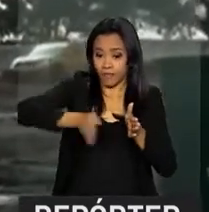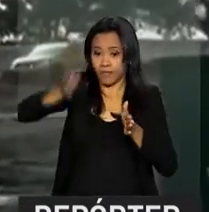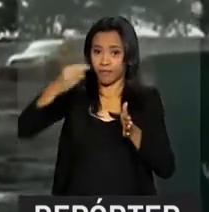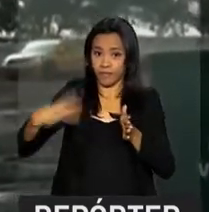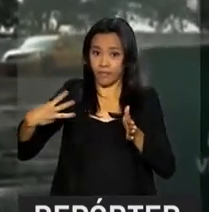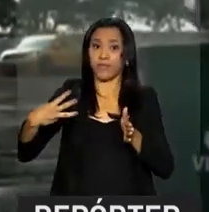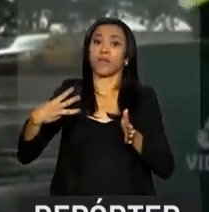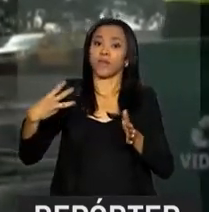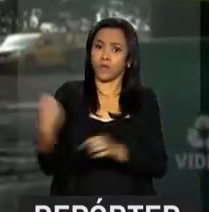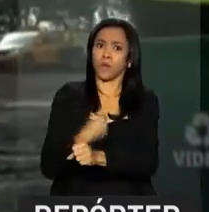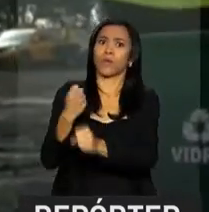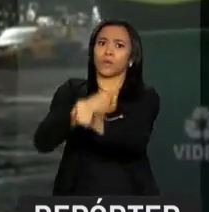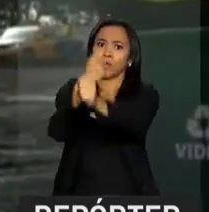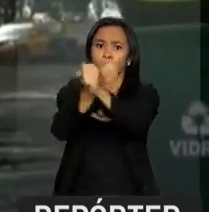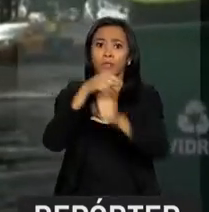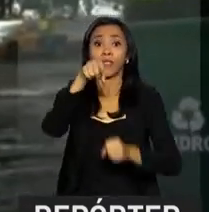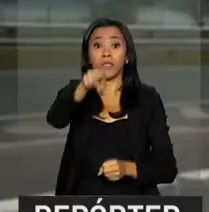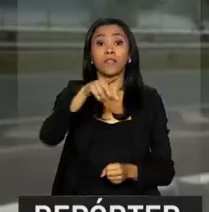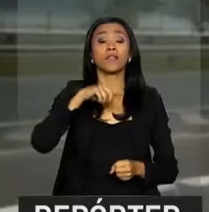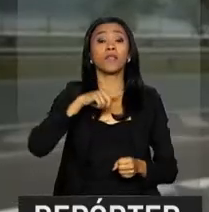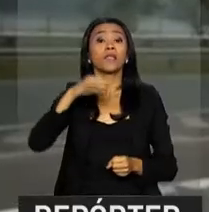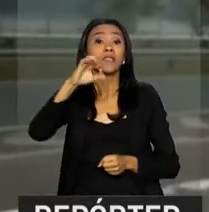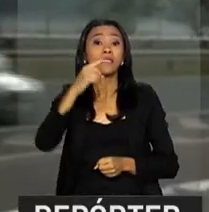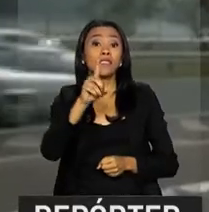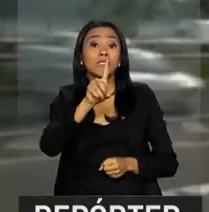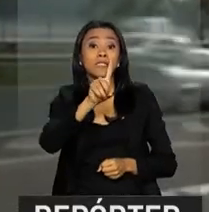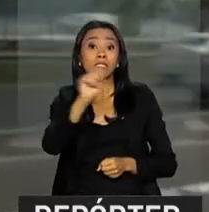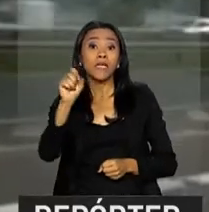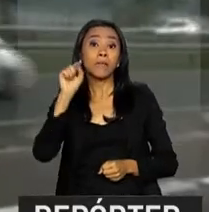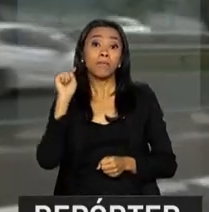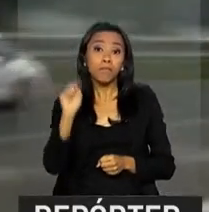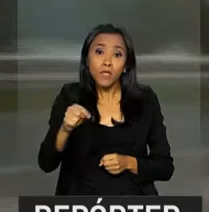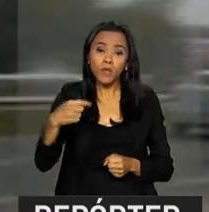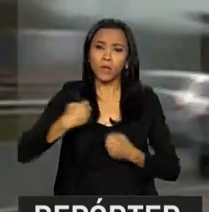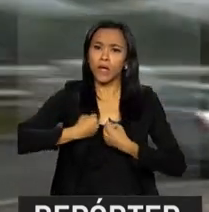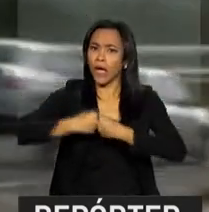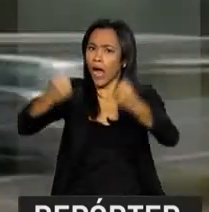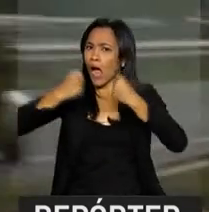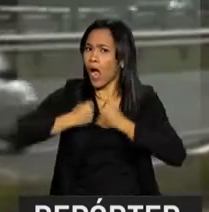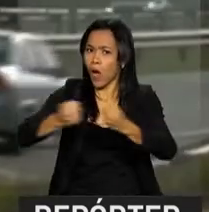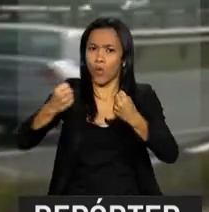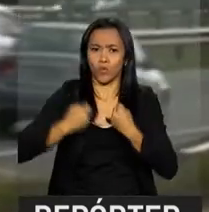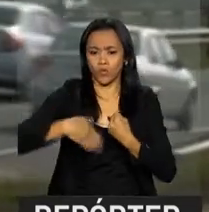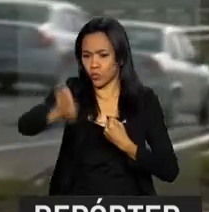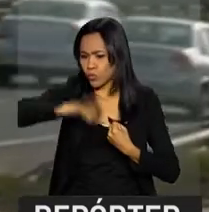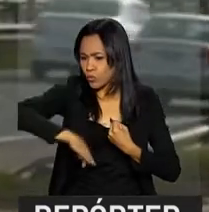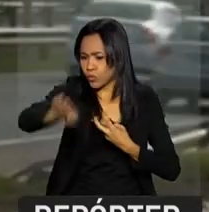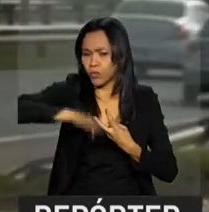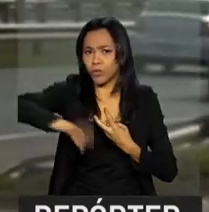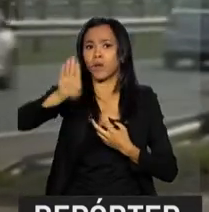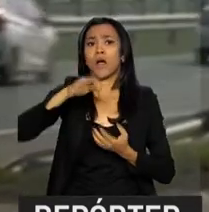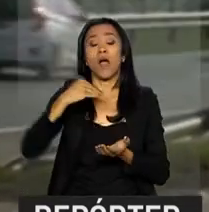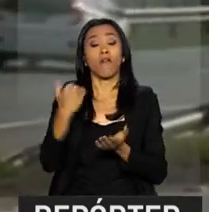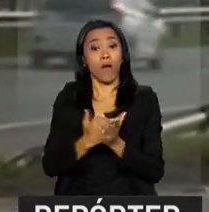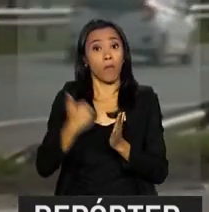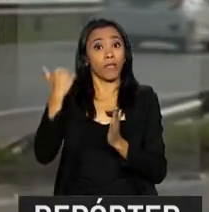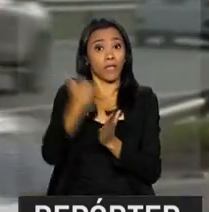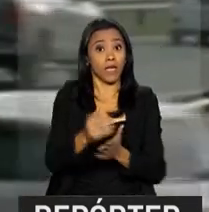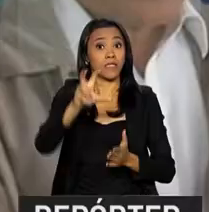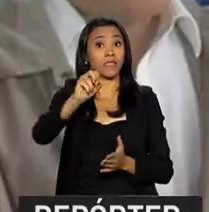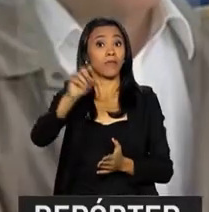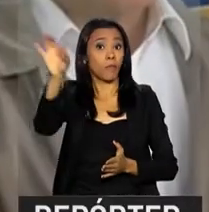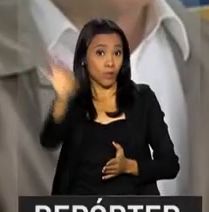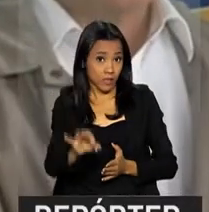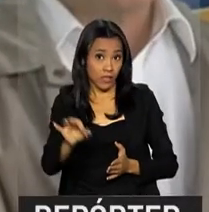as obras, o trecho que recebe cerca de 100 mil veículos todos os dias deve aumentar em 50% a sua